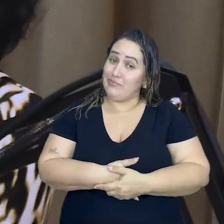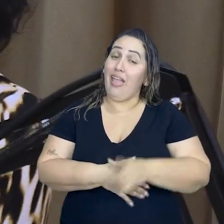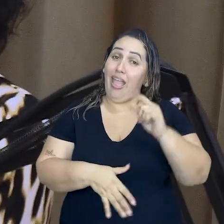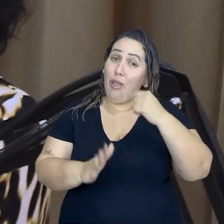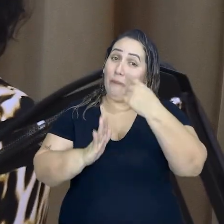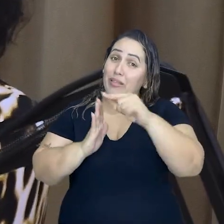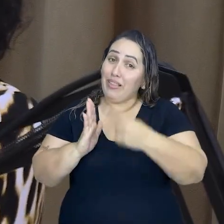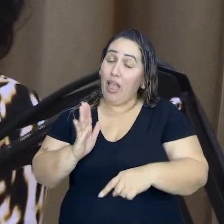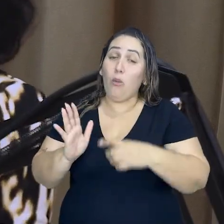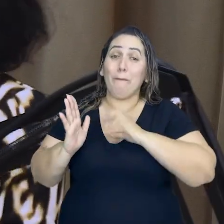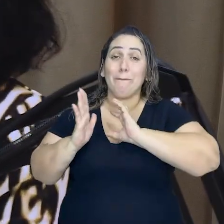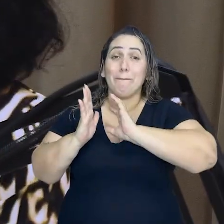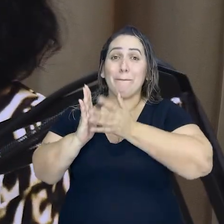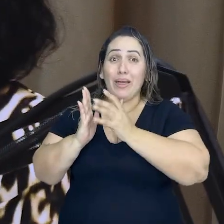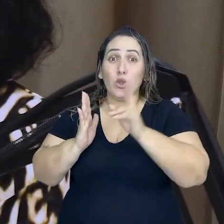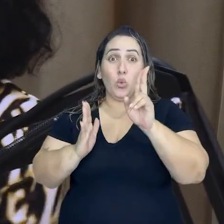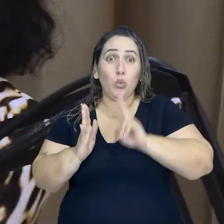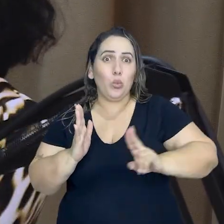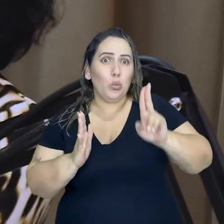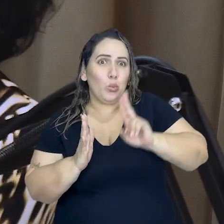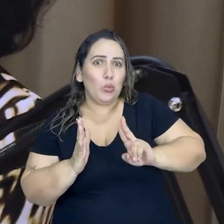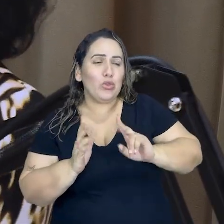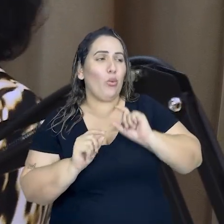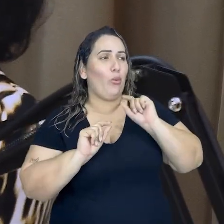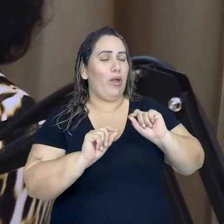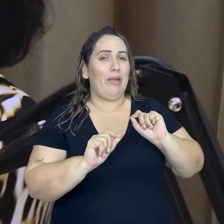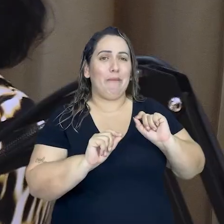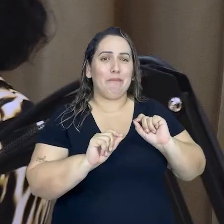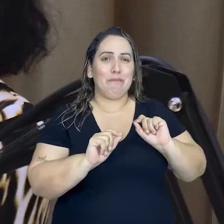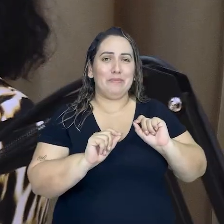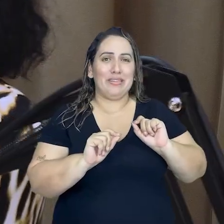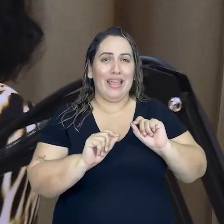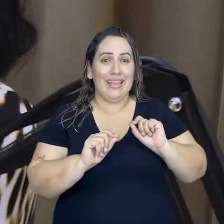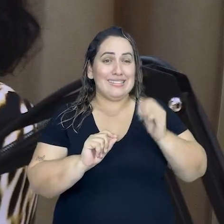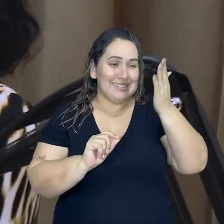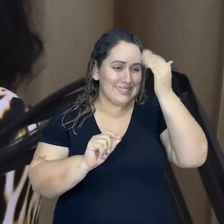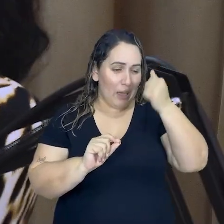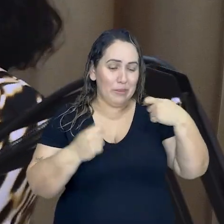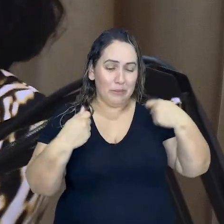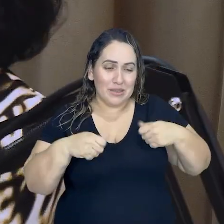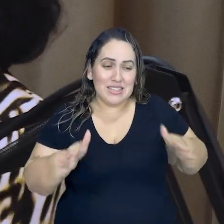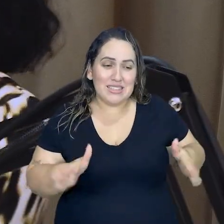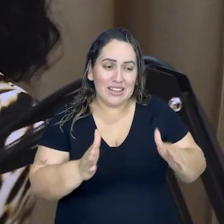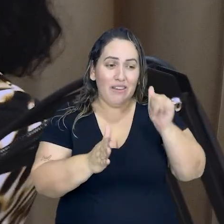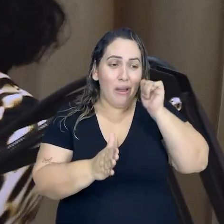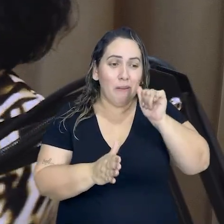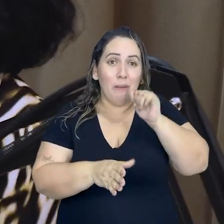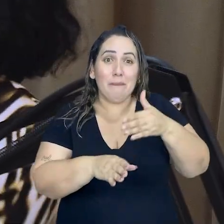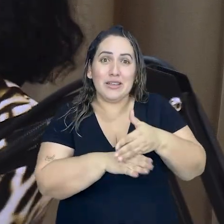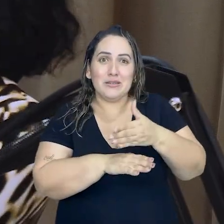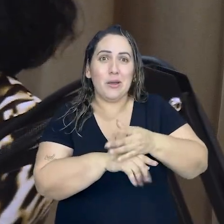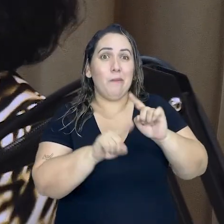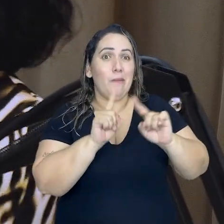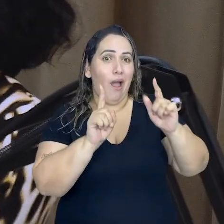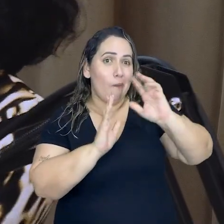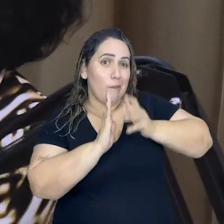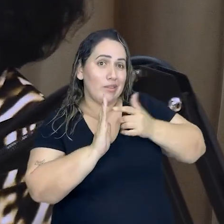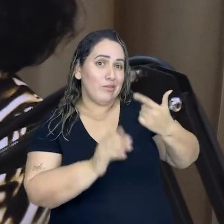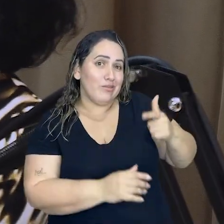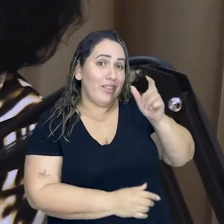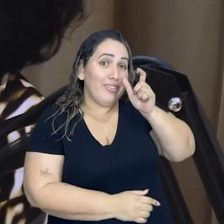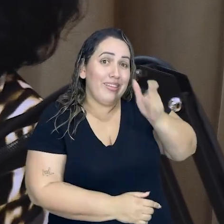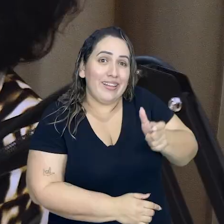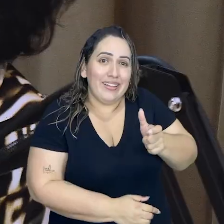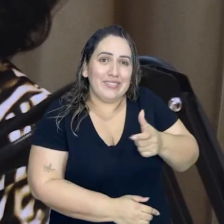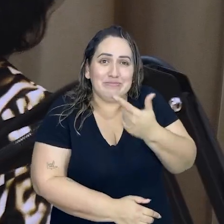Muitas mulheres não pensam, né, que elas mesmas seriam capazes e